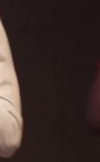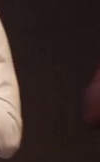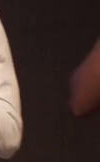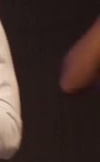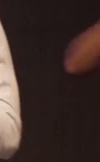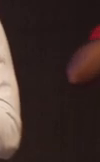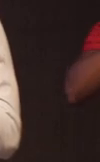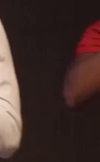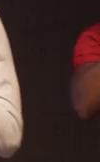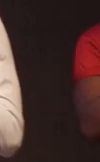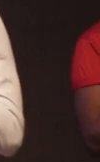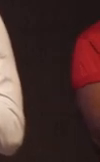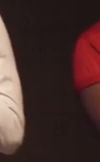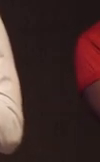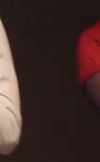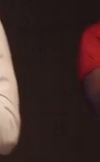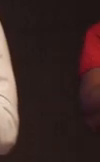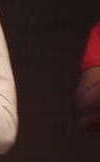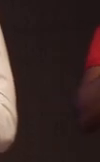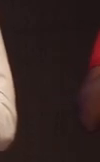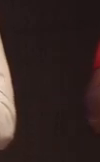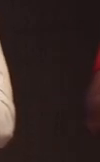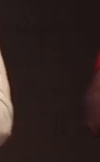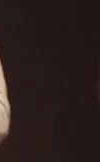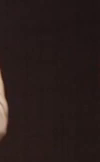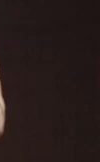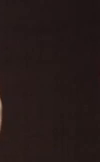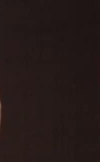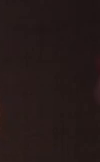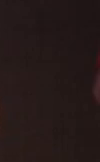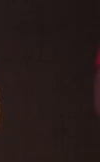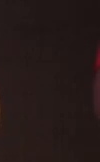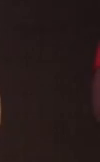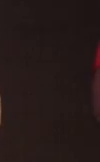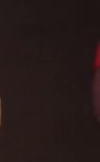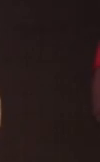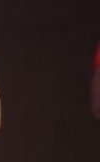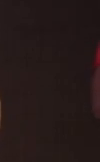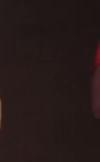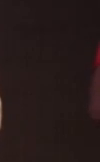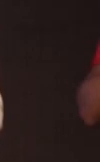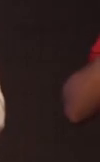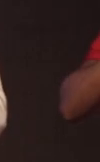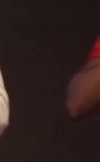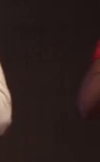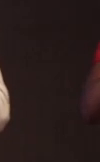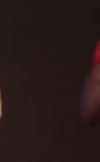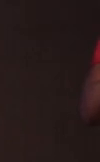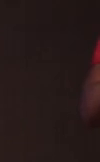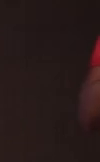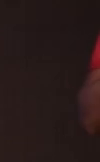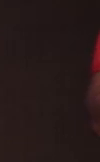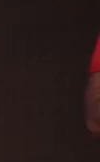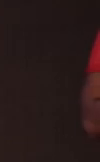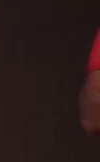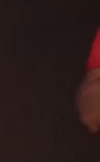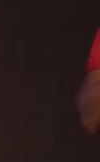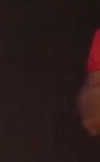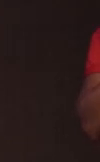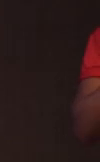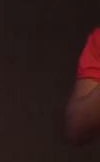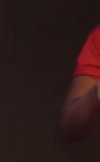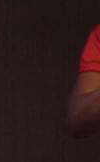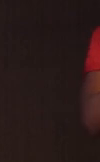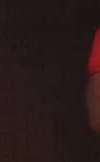bolsonarista soltando fogos. E a nossa van ficou presa no meio daquela manifestação. E a gente não conseguiu